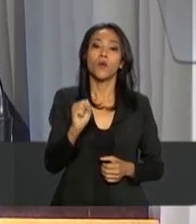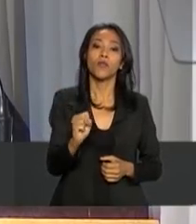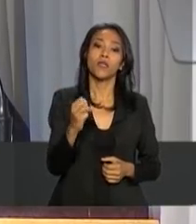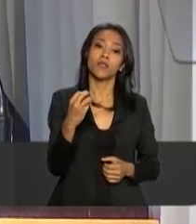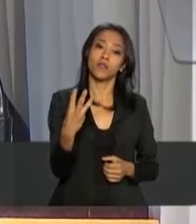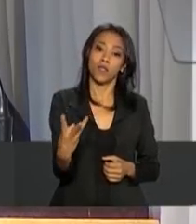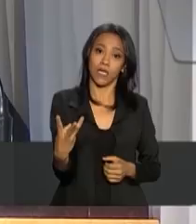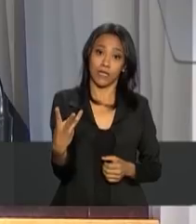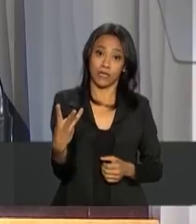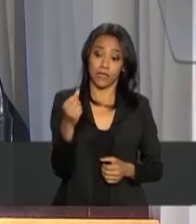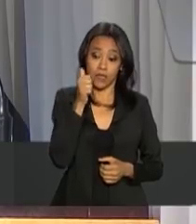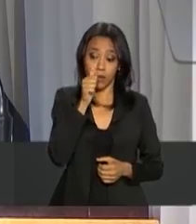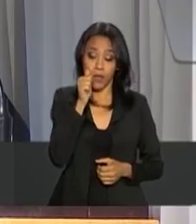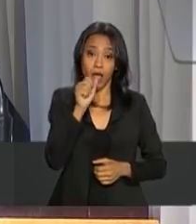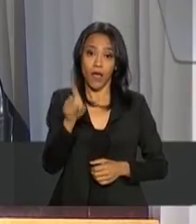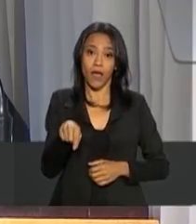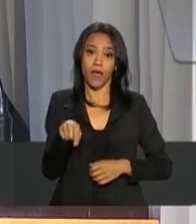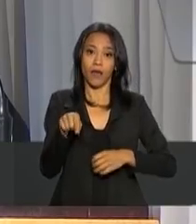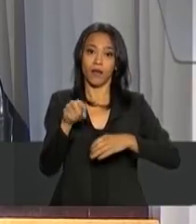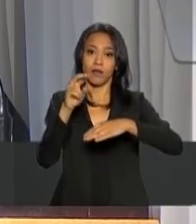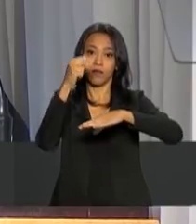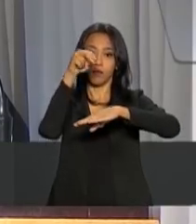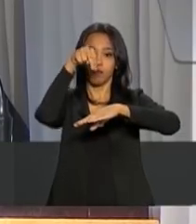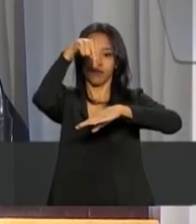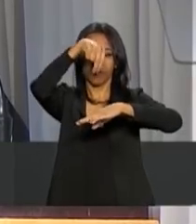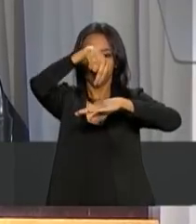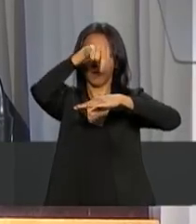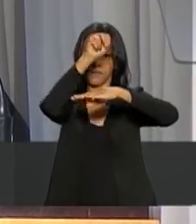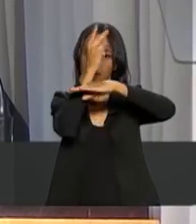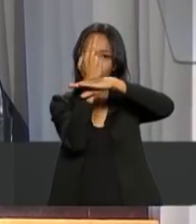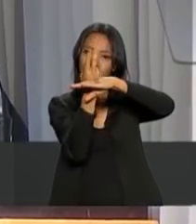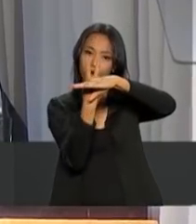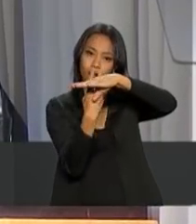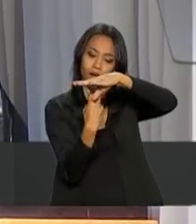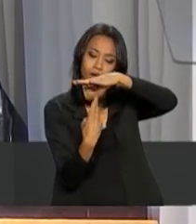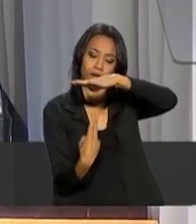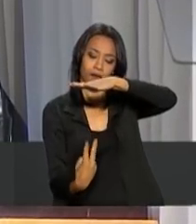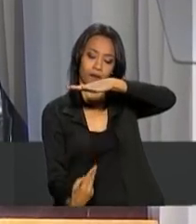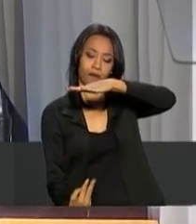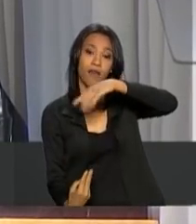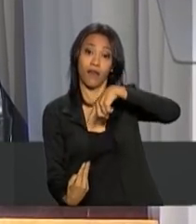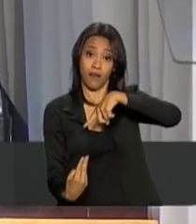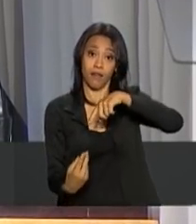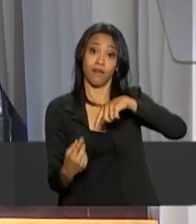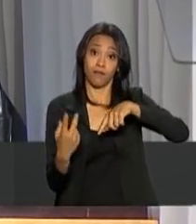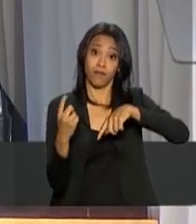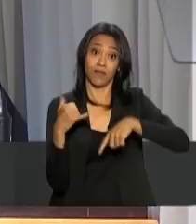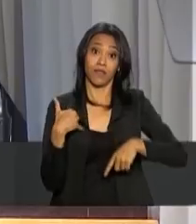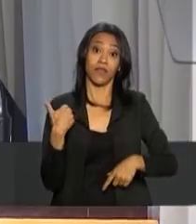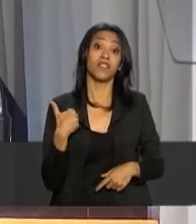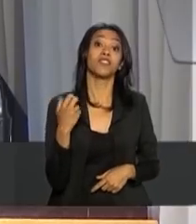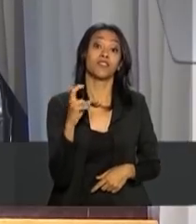era mergulhadora. E ela disse, olha, eu mergulho desde os 5 anos. Você estava lá? Não me lembro. Estava, né?